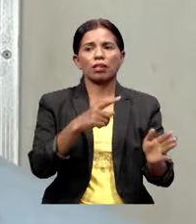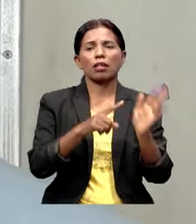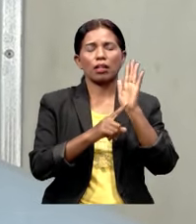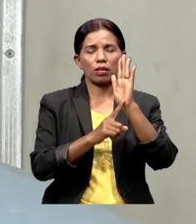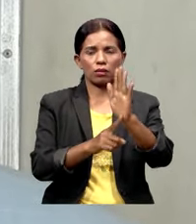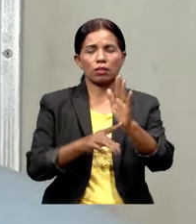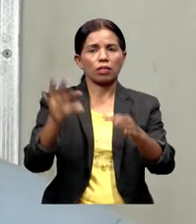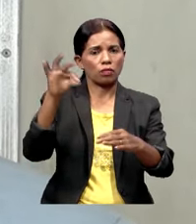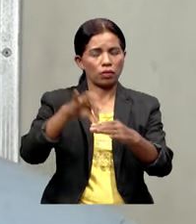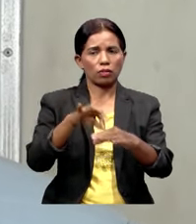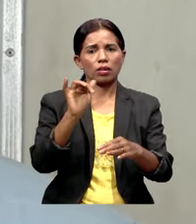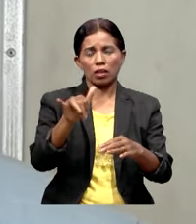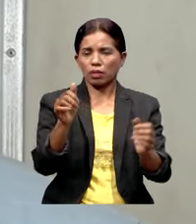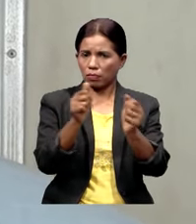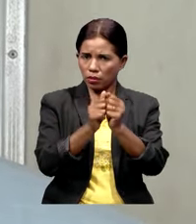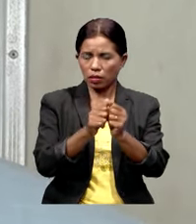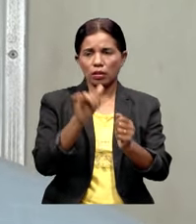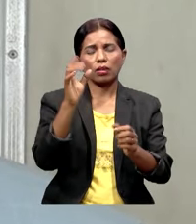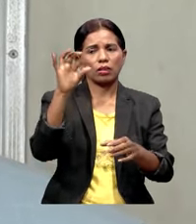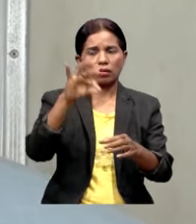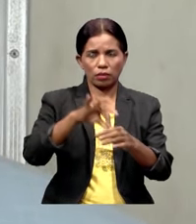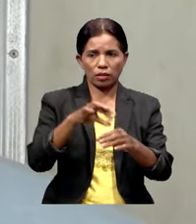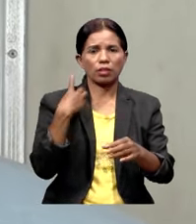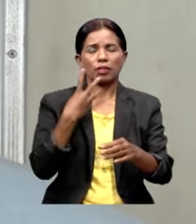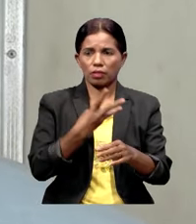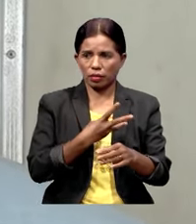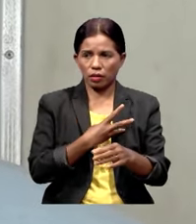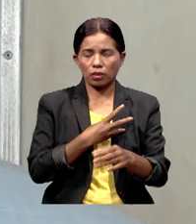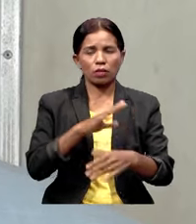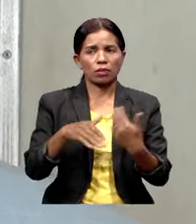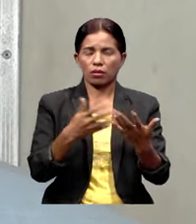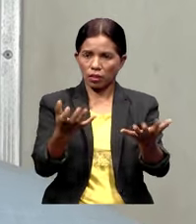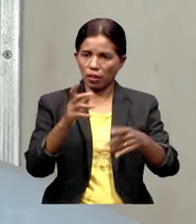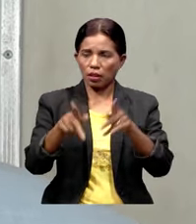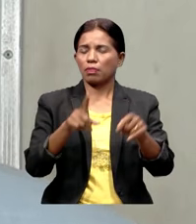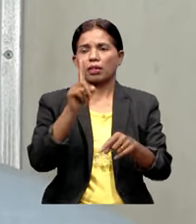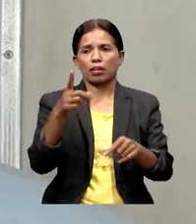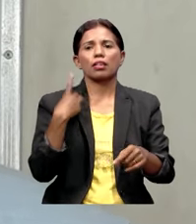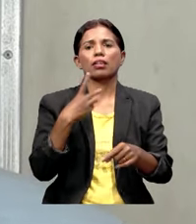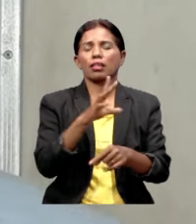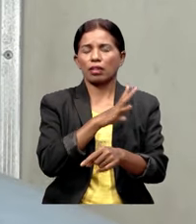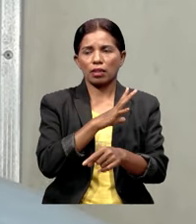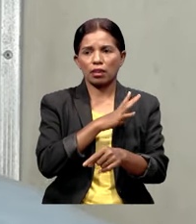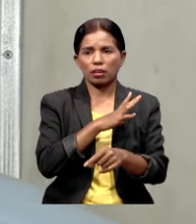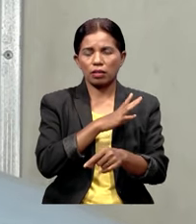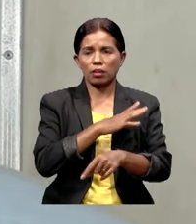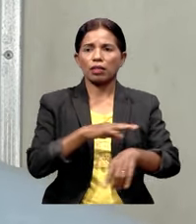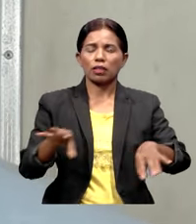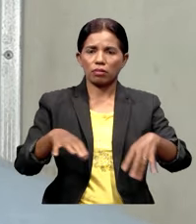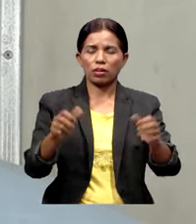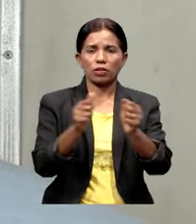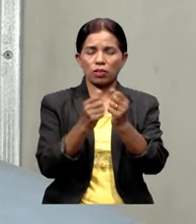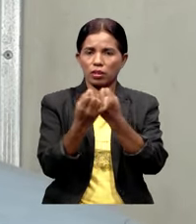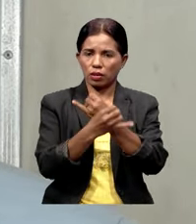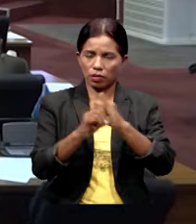voto to. En quando voto na dian to consensus ita to to cara é maida. Te espera kata ni serviço ho